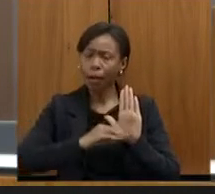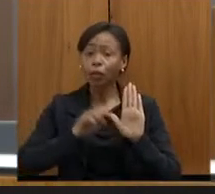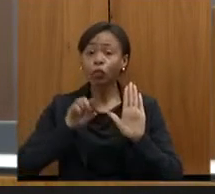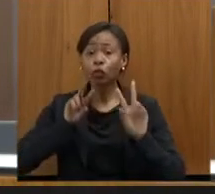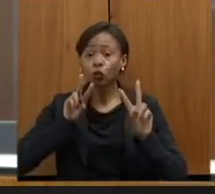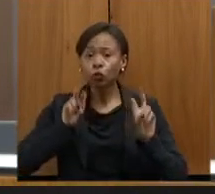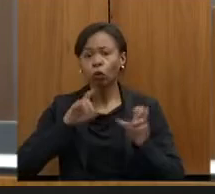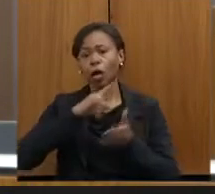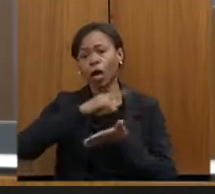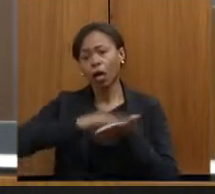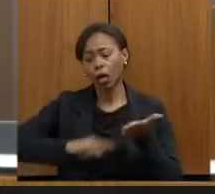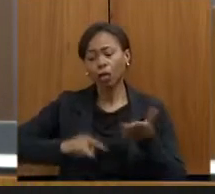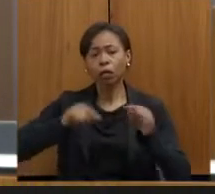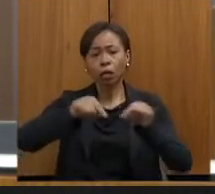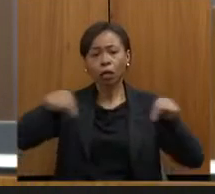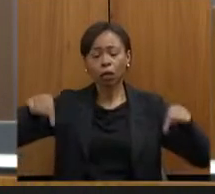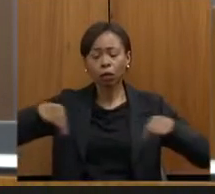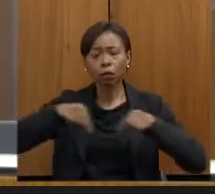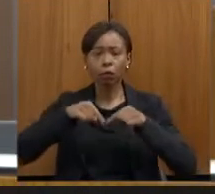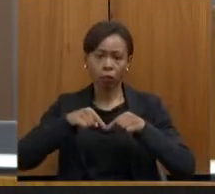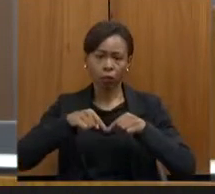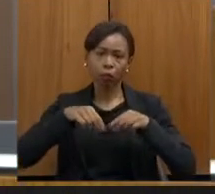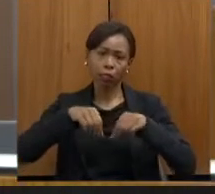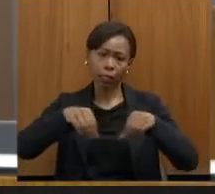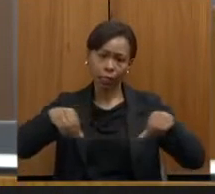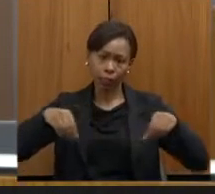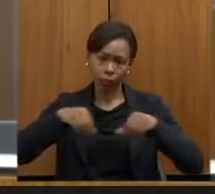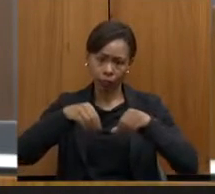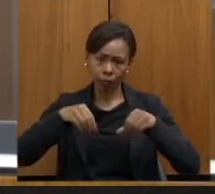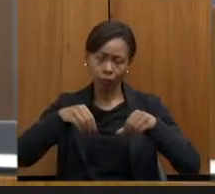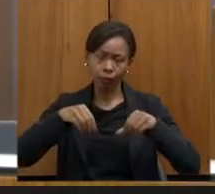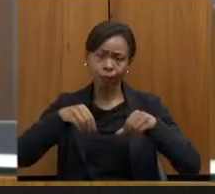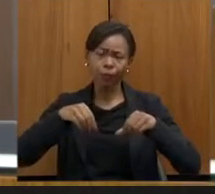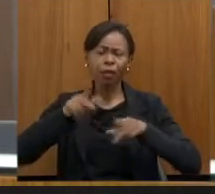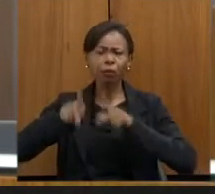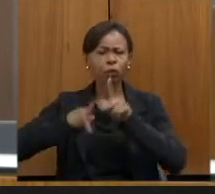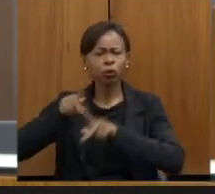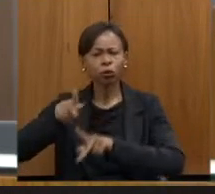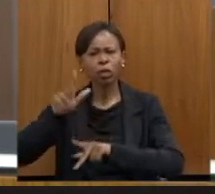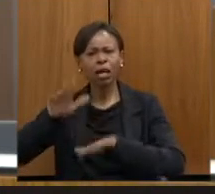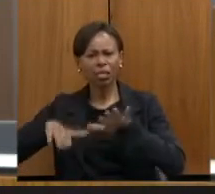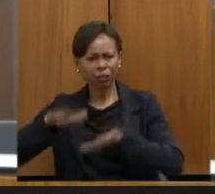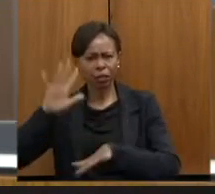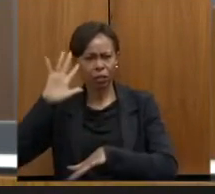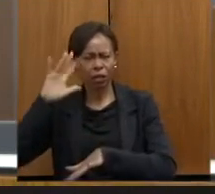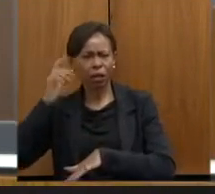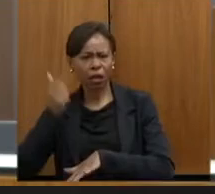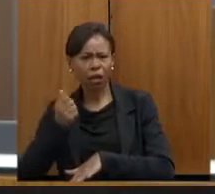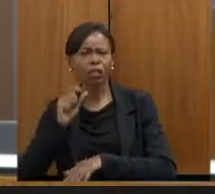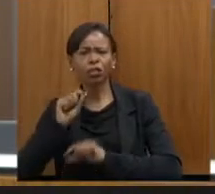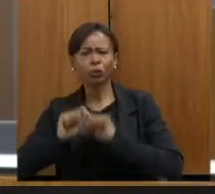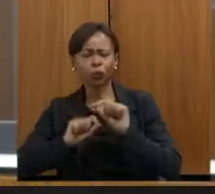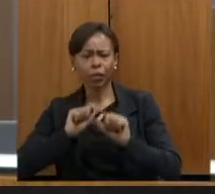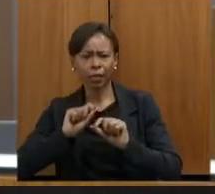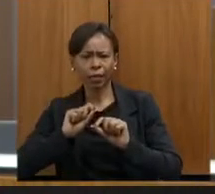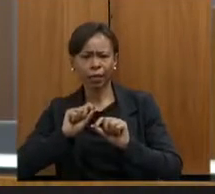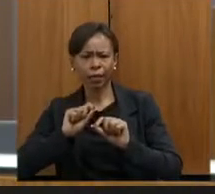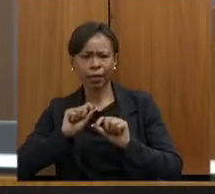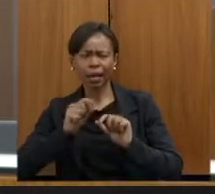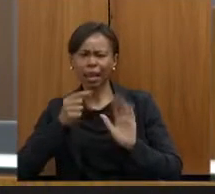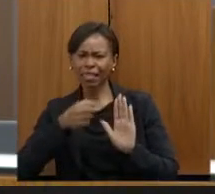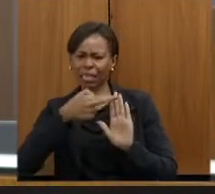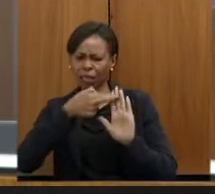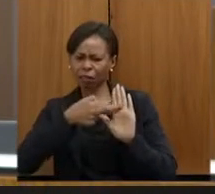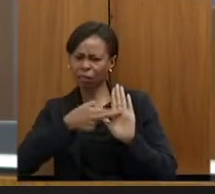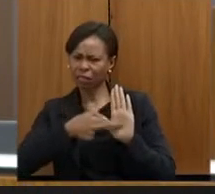que a regularização fundiária seria colocar fórceps à lei em um Estado de